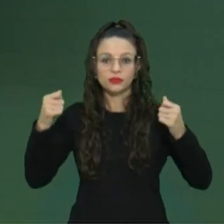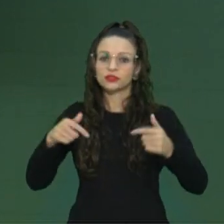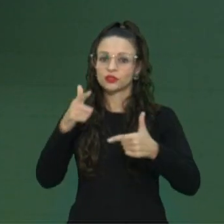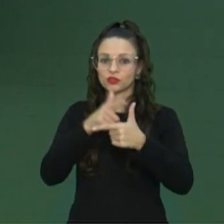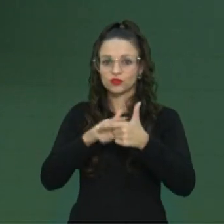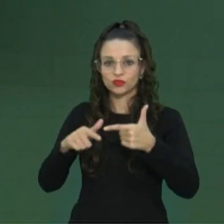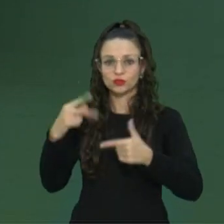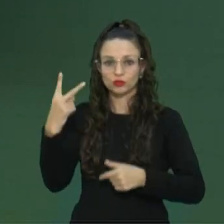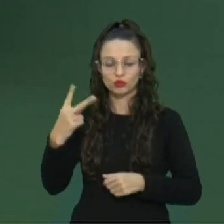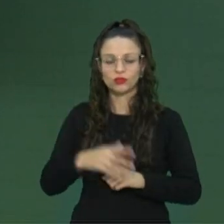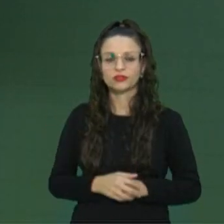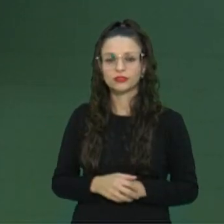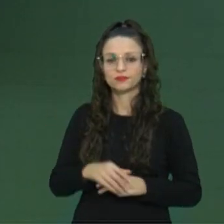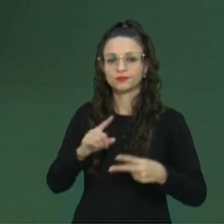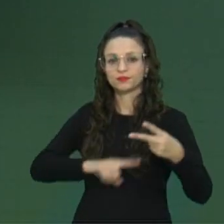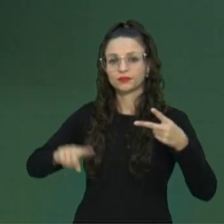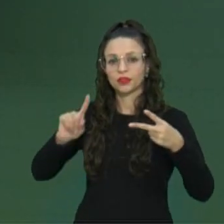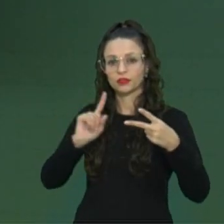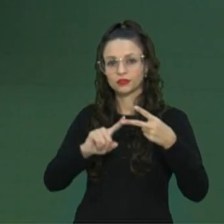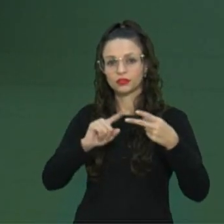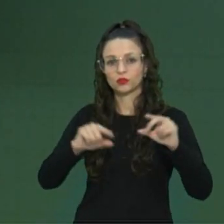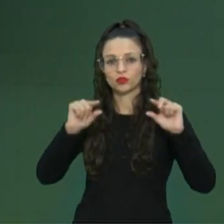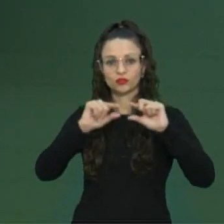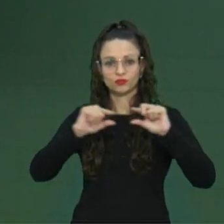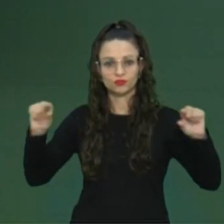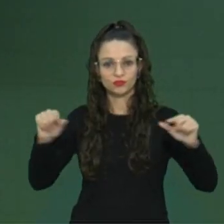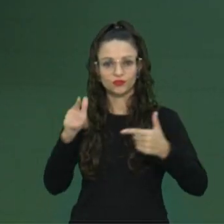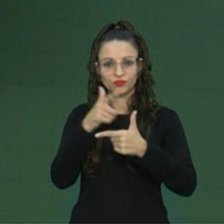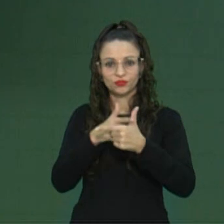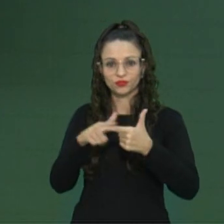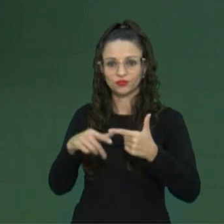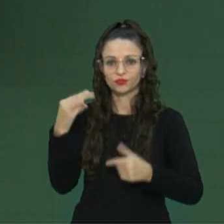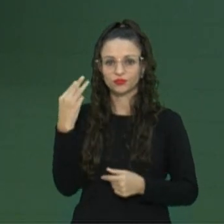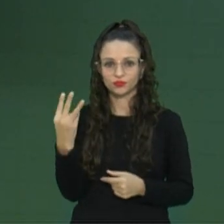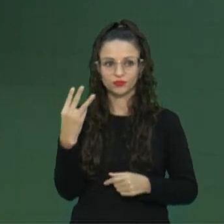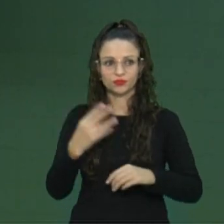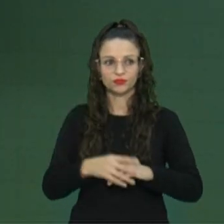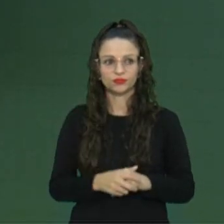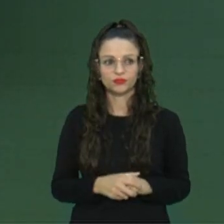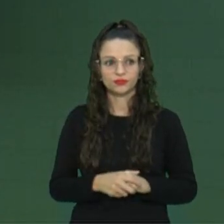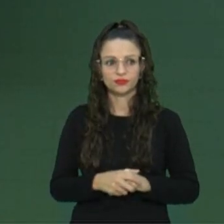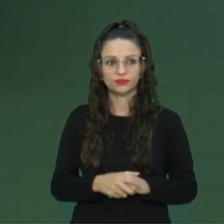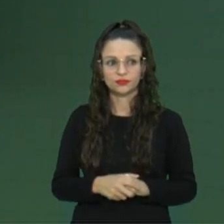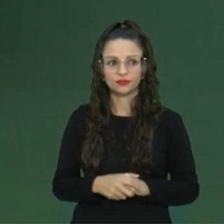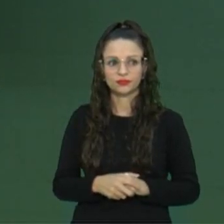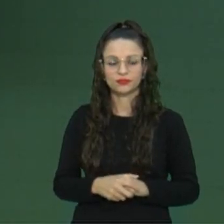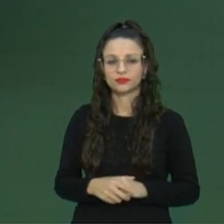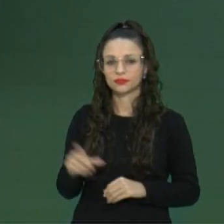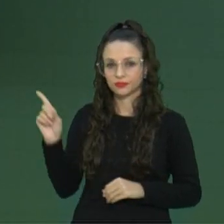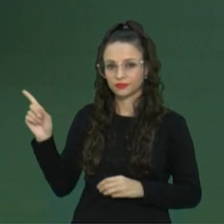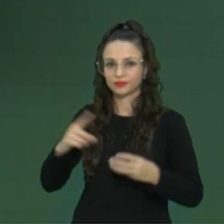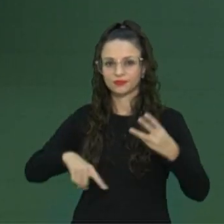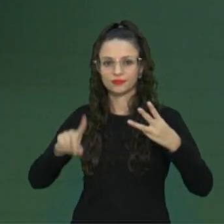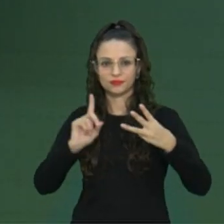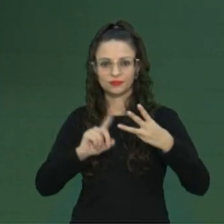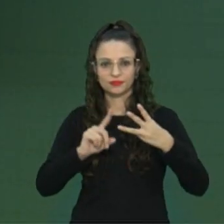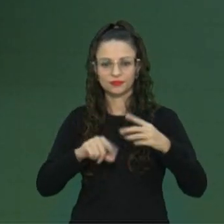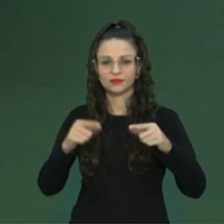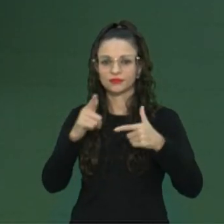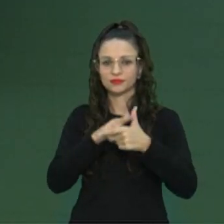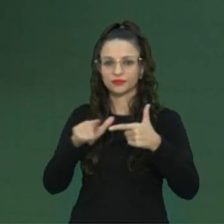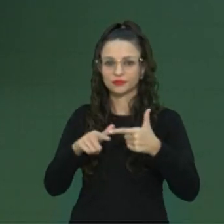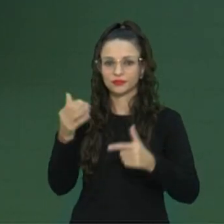2 e a segunda dividir por 3. E a outra dividir por 6.